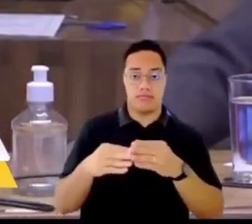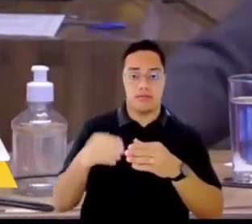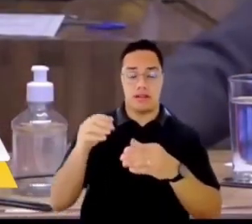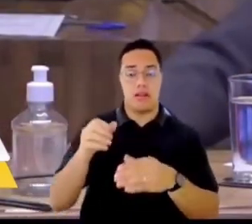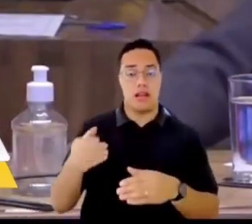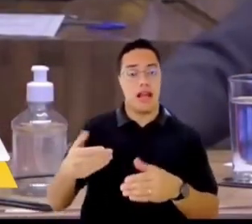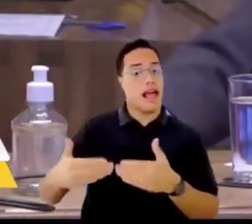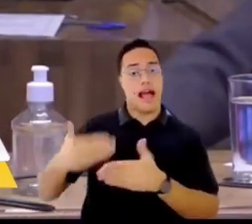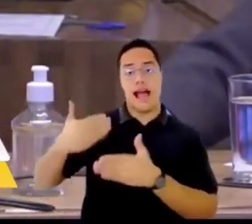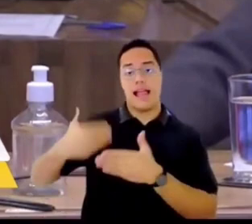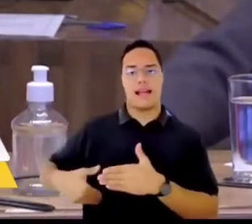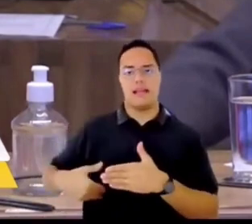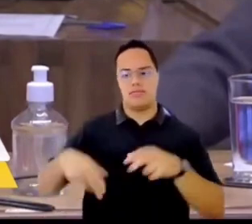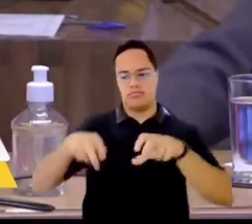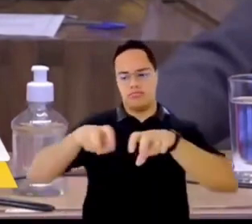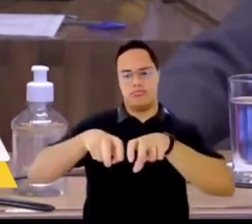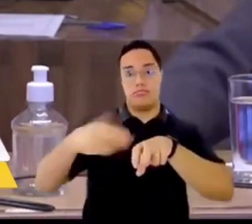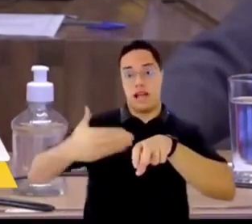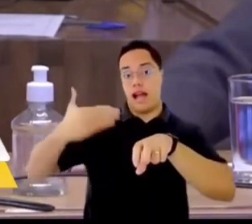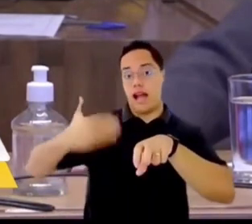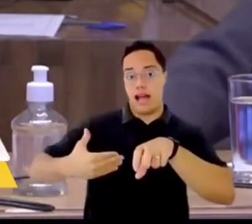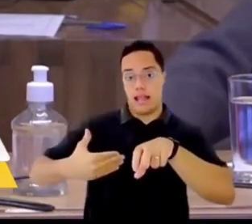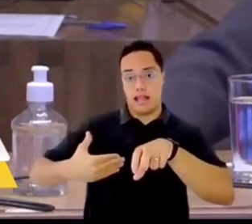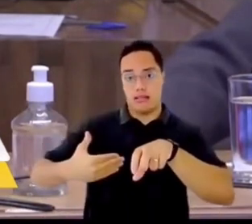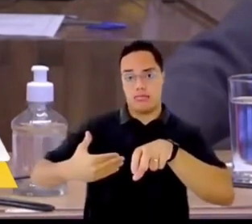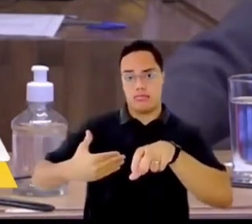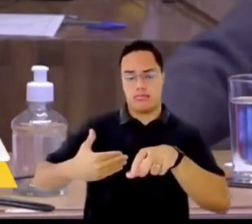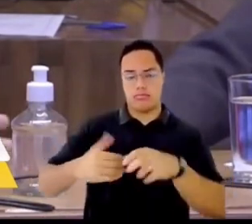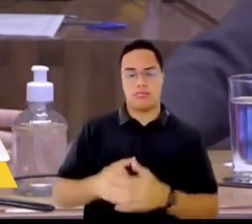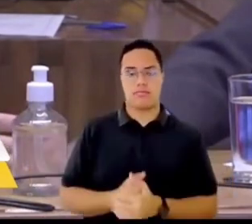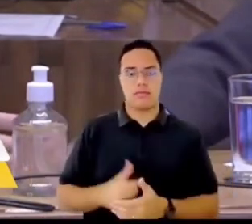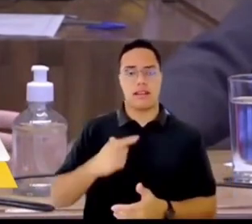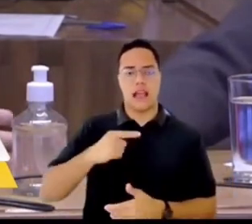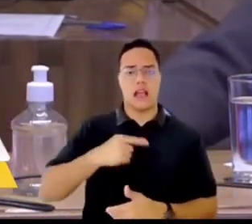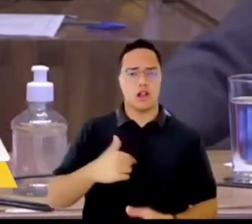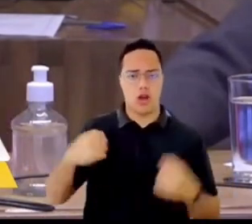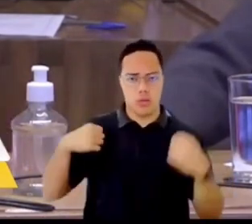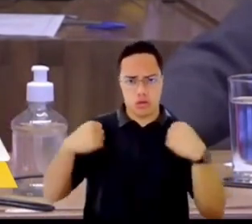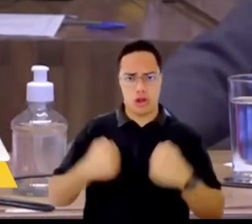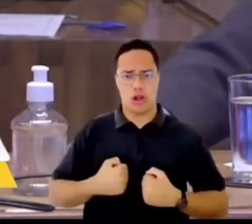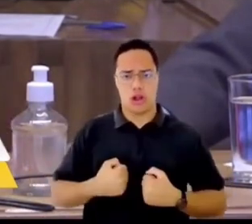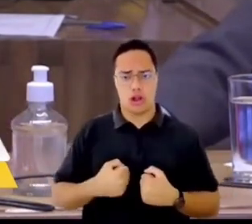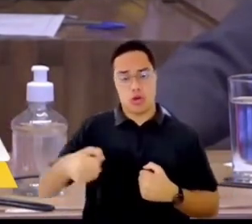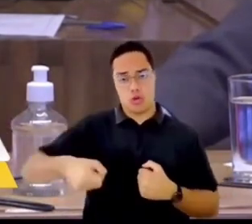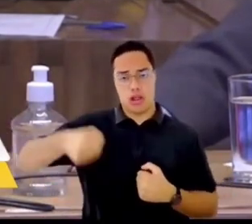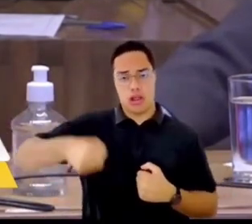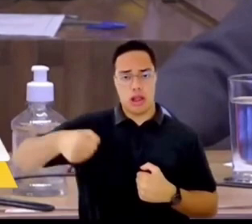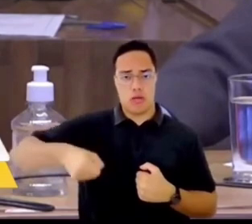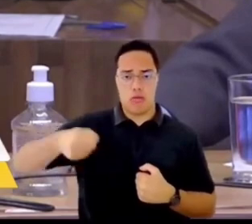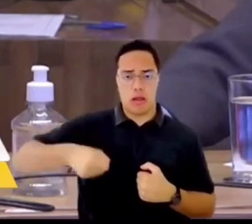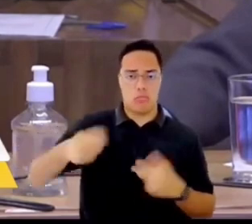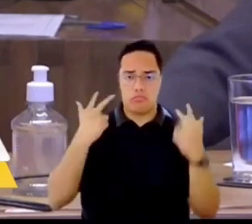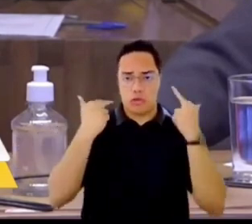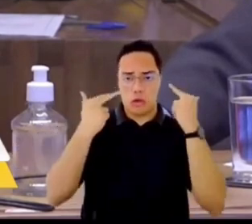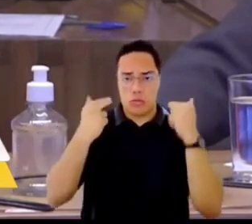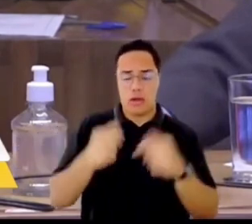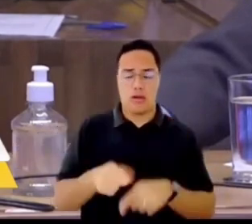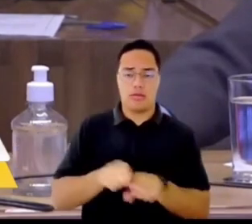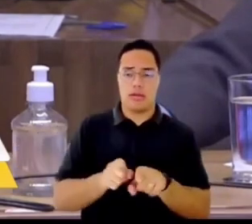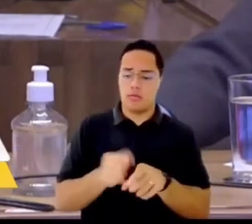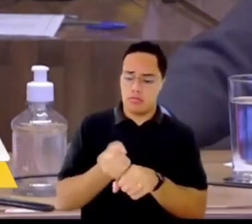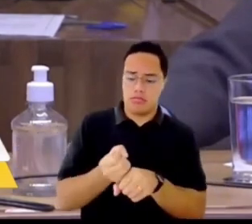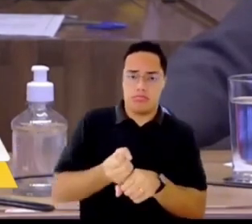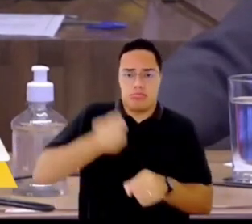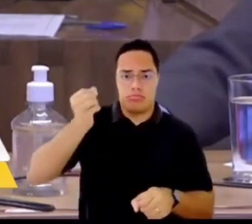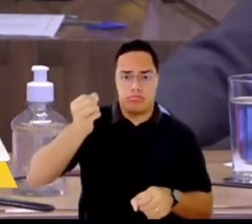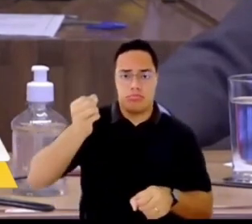uma mochila. Ele carregava uma mochila, uma sacola de feira e uma sombrinha. Sim. Eu lembro da sombrinha porque estava um